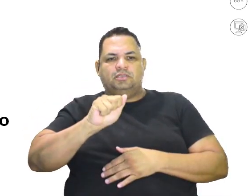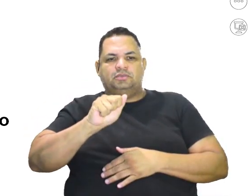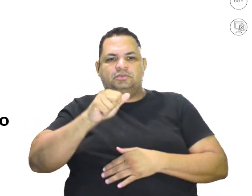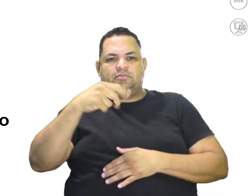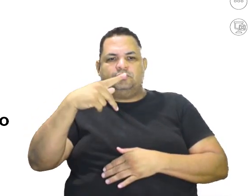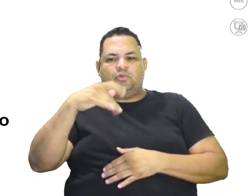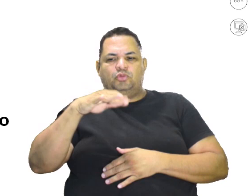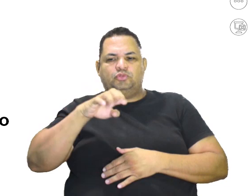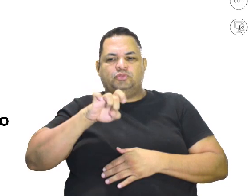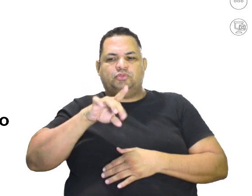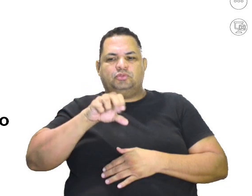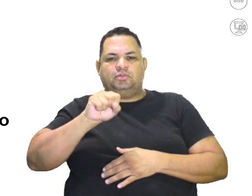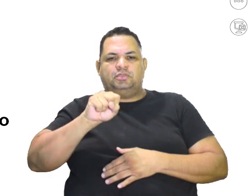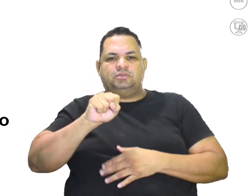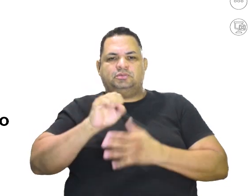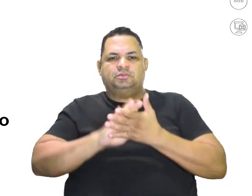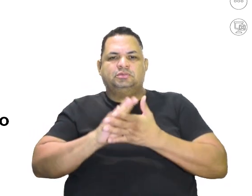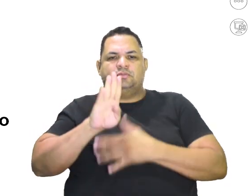de Machado de Assis.